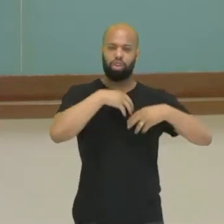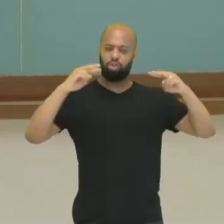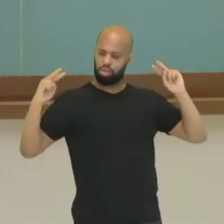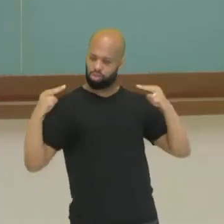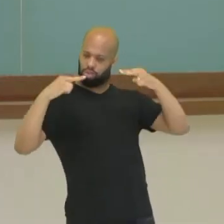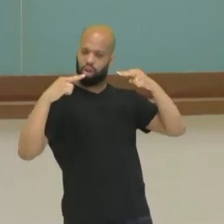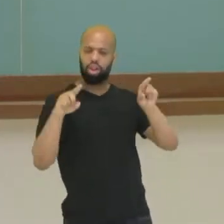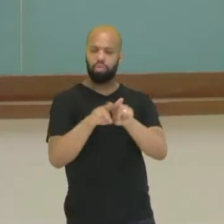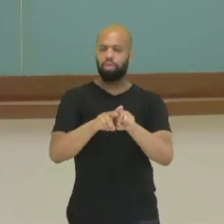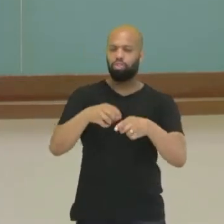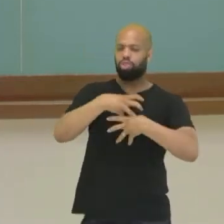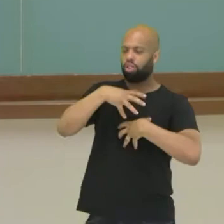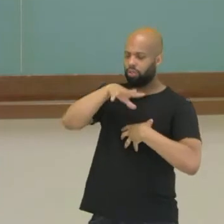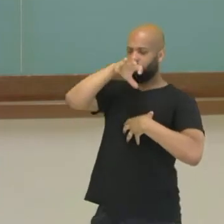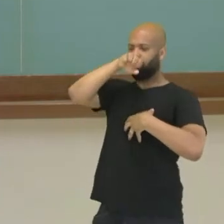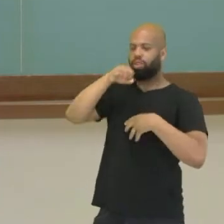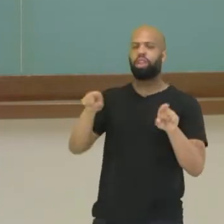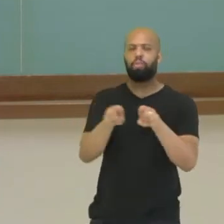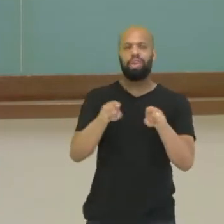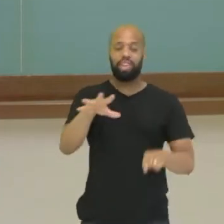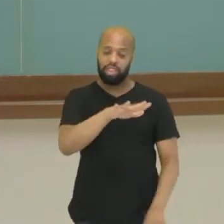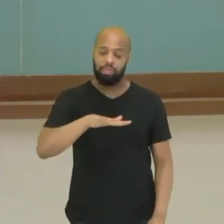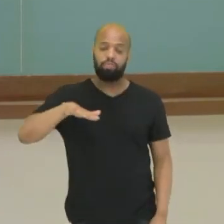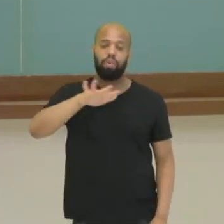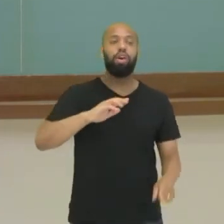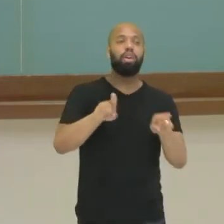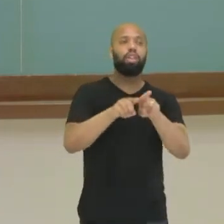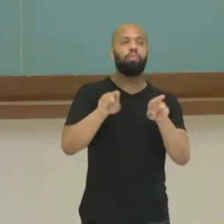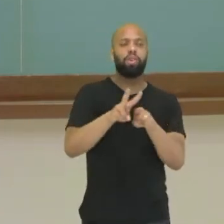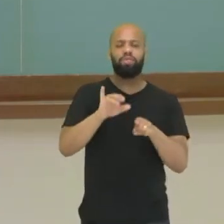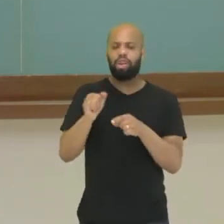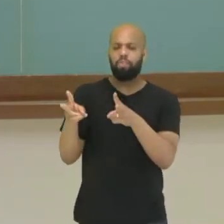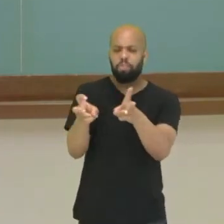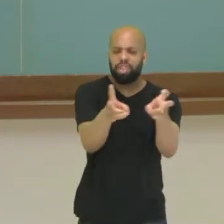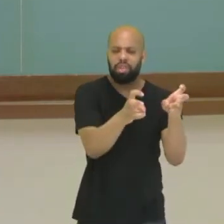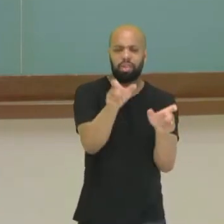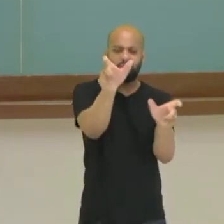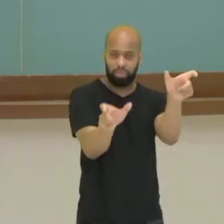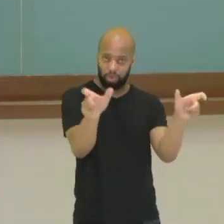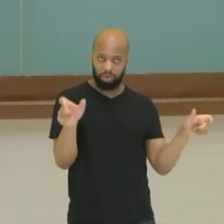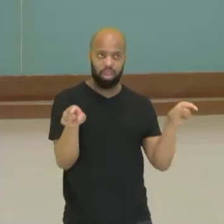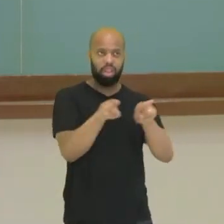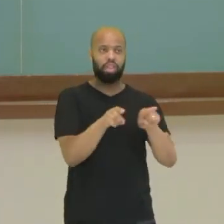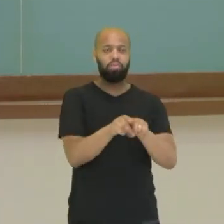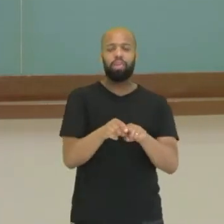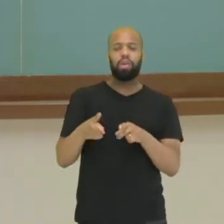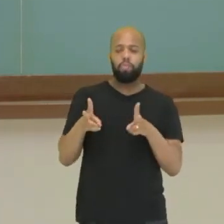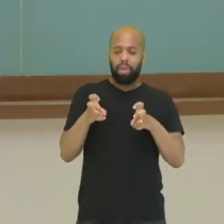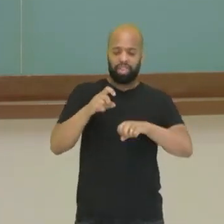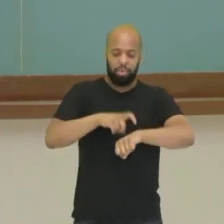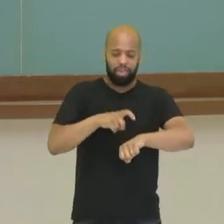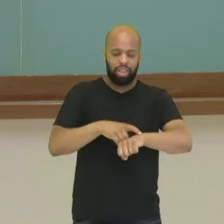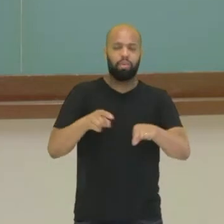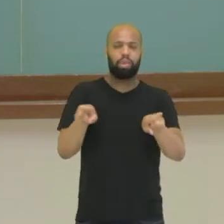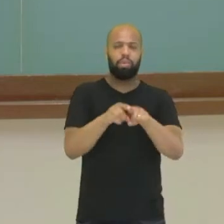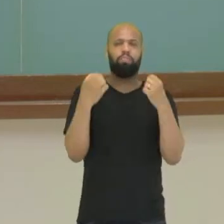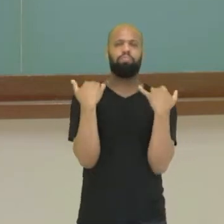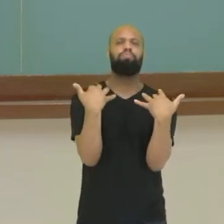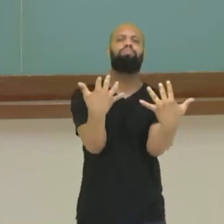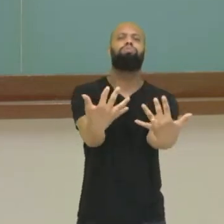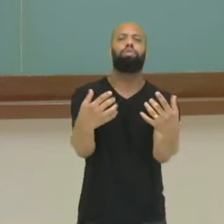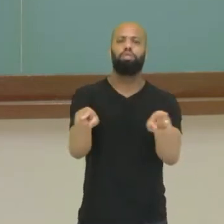olhar, a respiração, o espaço, percebendo os outros, percebendo também, né, o tempo depois da plateia. Então, tudo isso